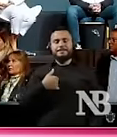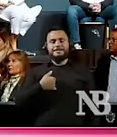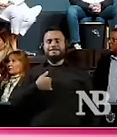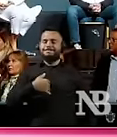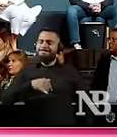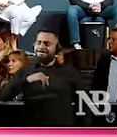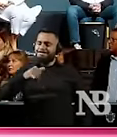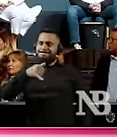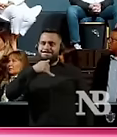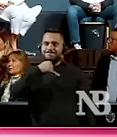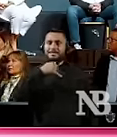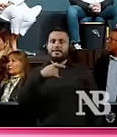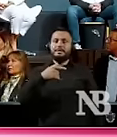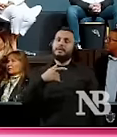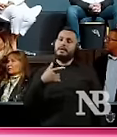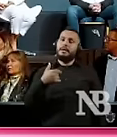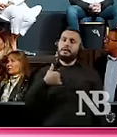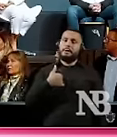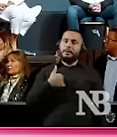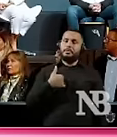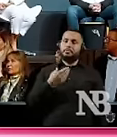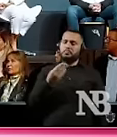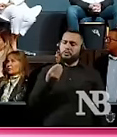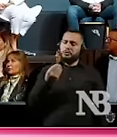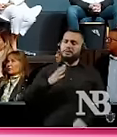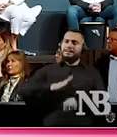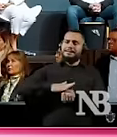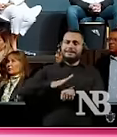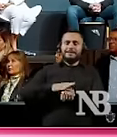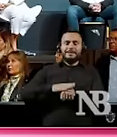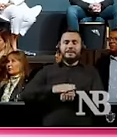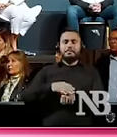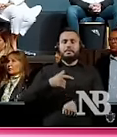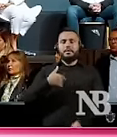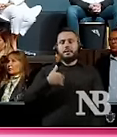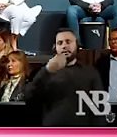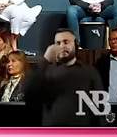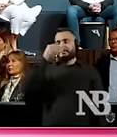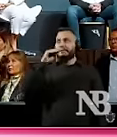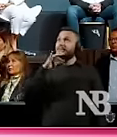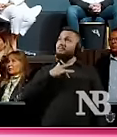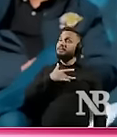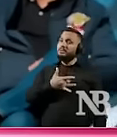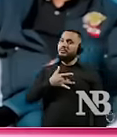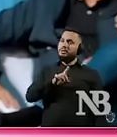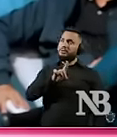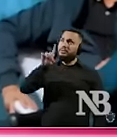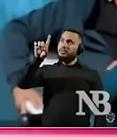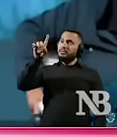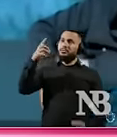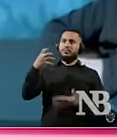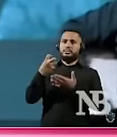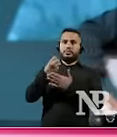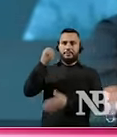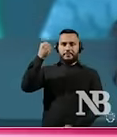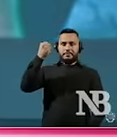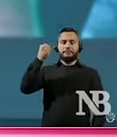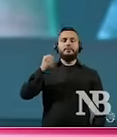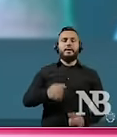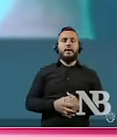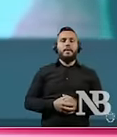ter negligenciado por tanto tempo as indizíveis misericórdias de seu Deus e Salvador. E nisso ele